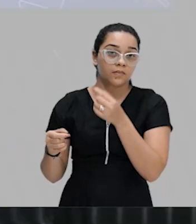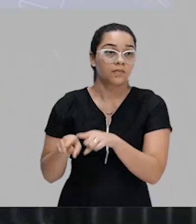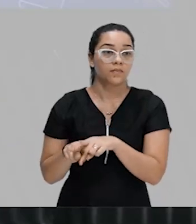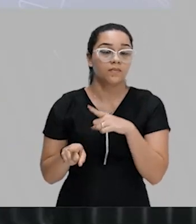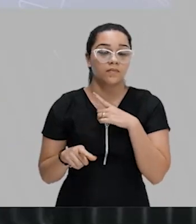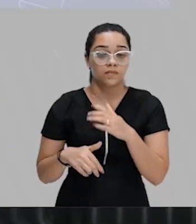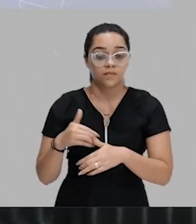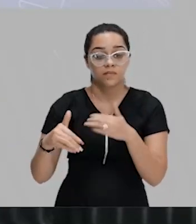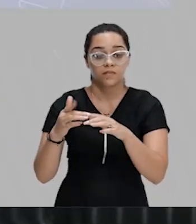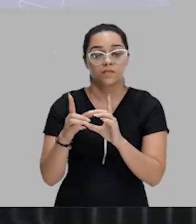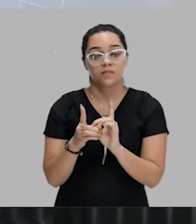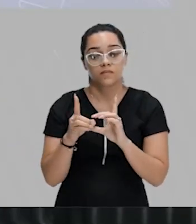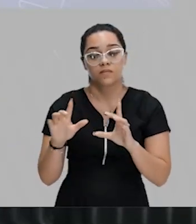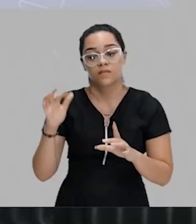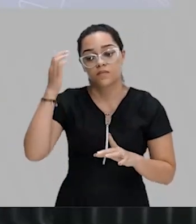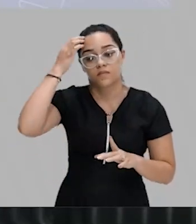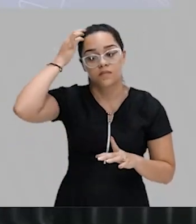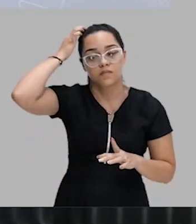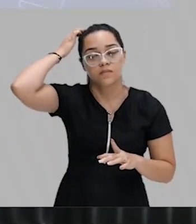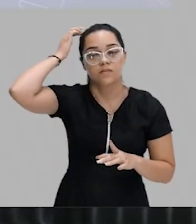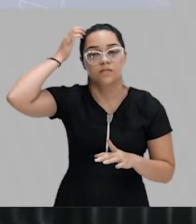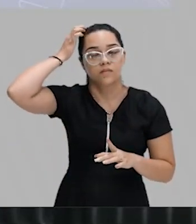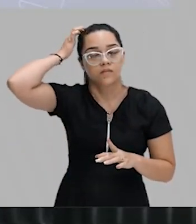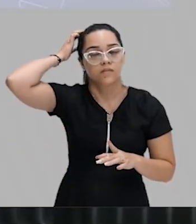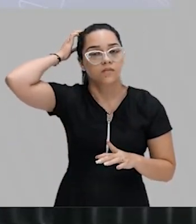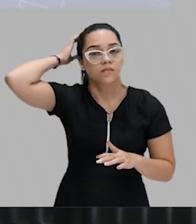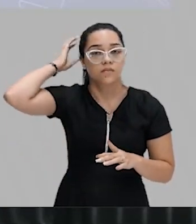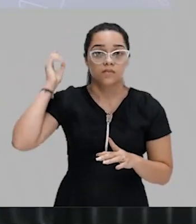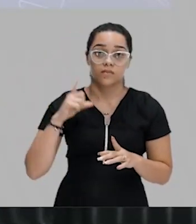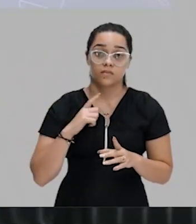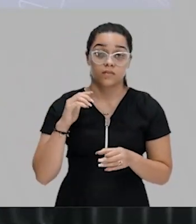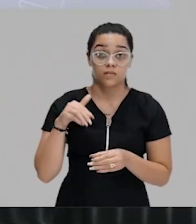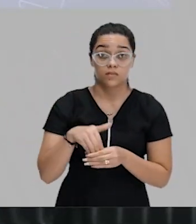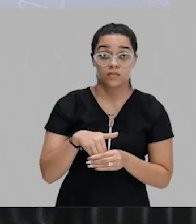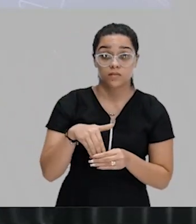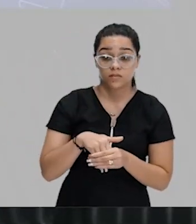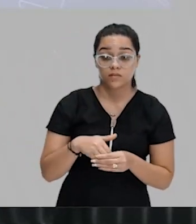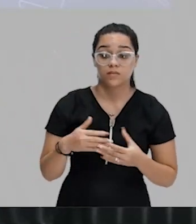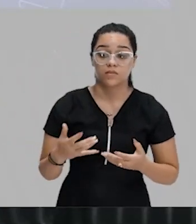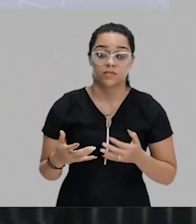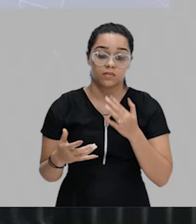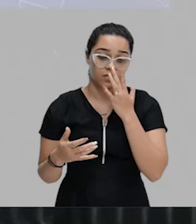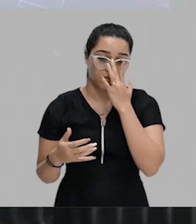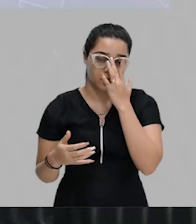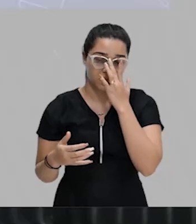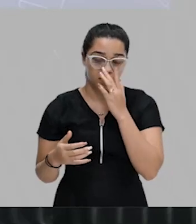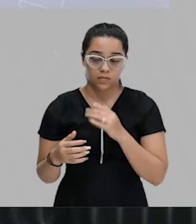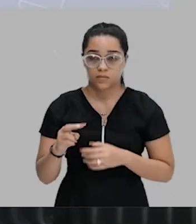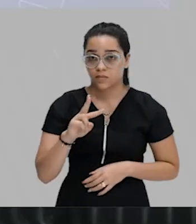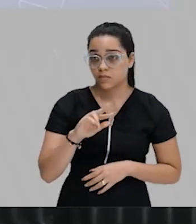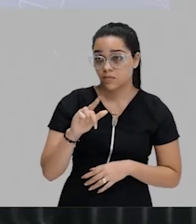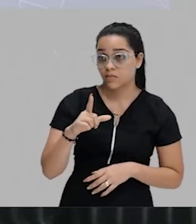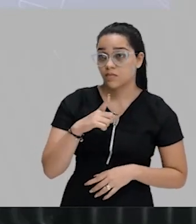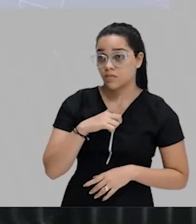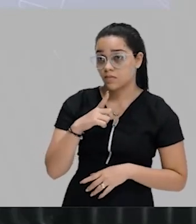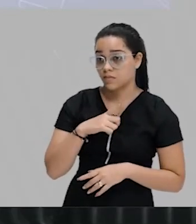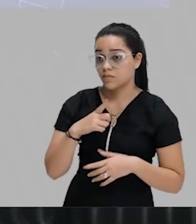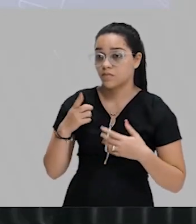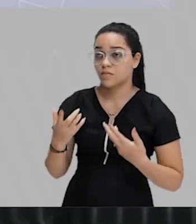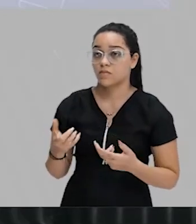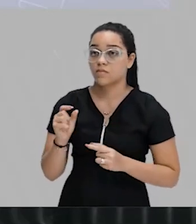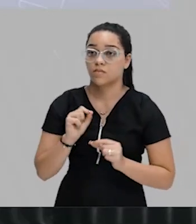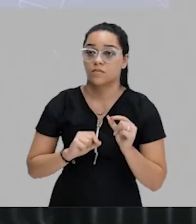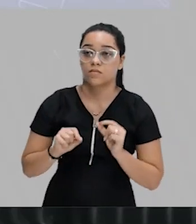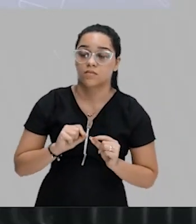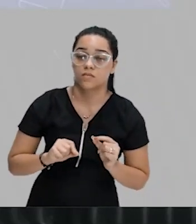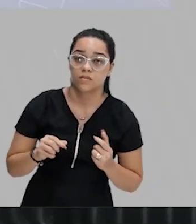um processo democrático, através de um processo eleitoral, né? O que vai, inclusive, se ter